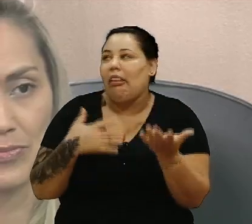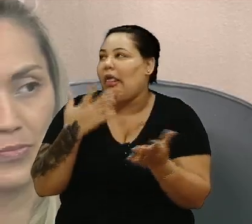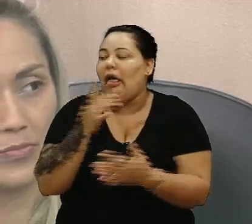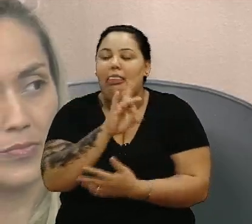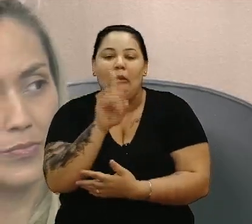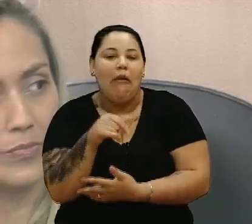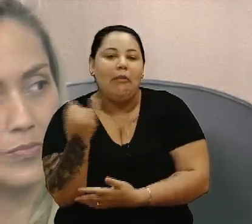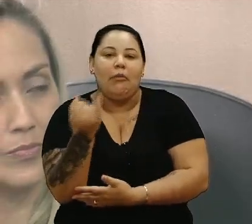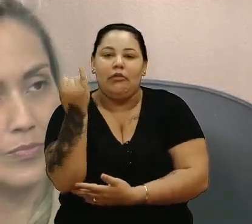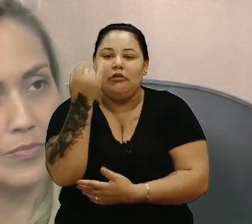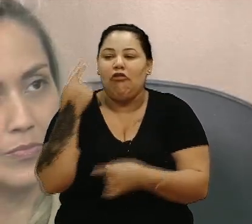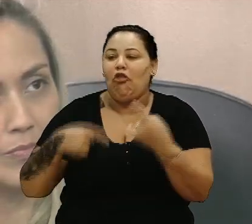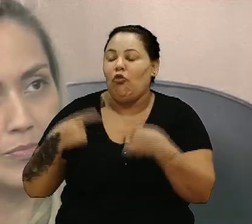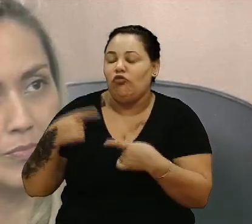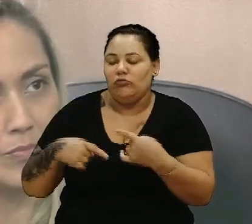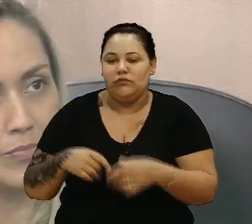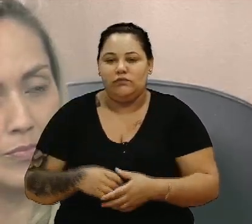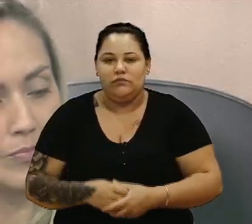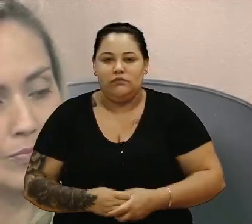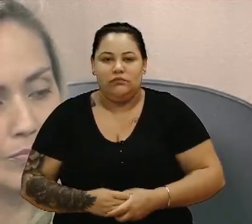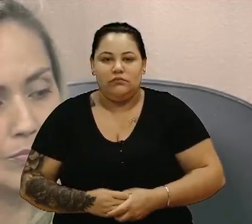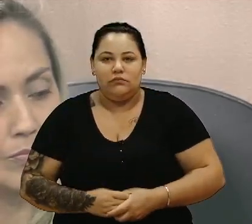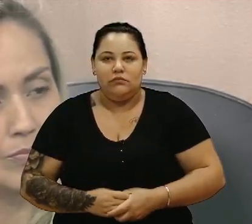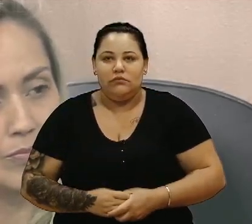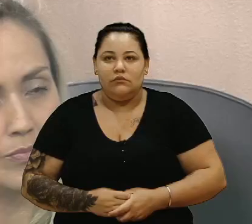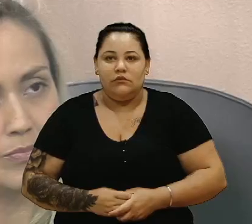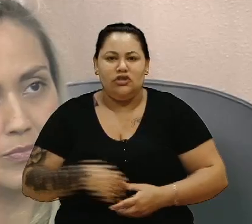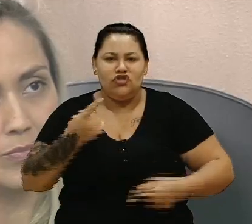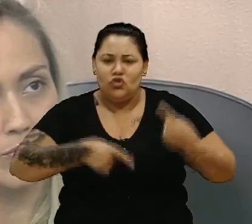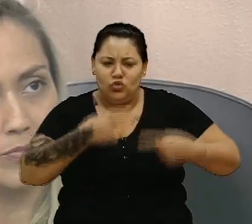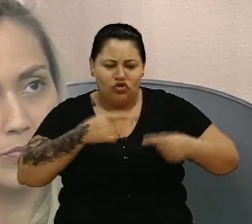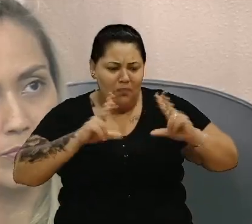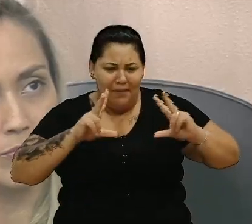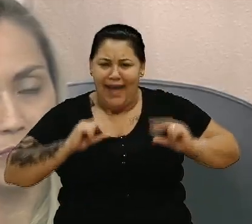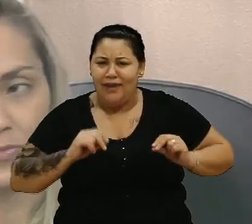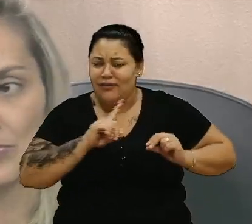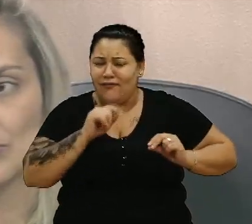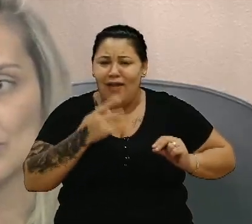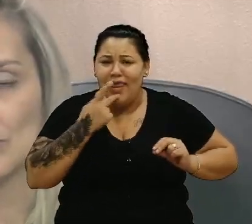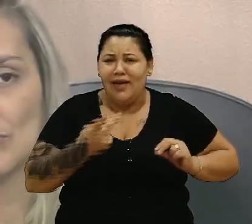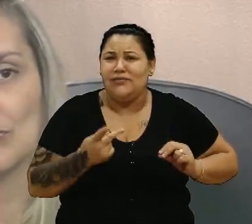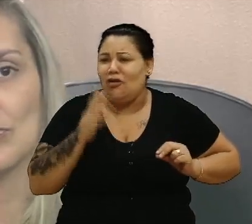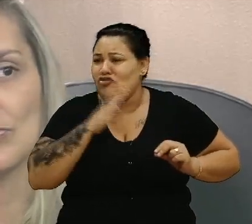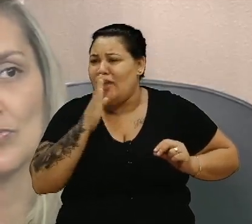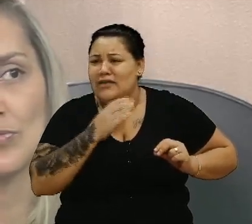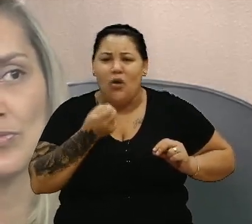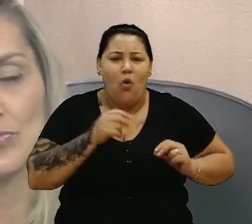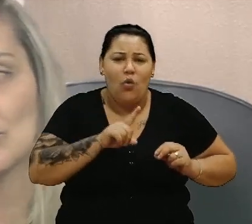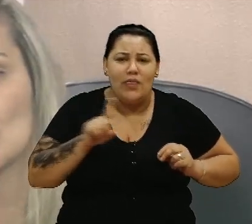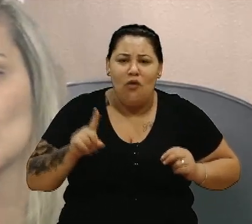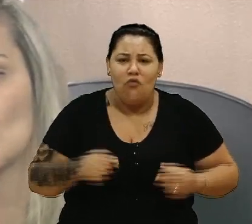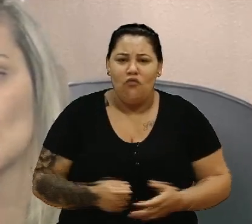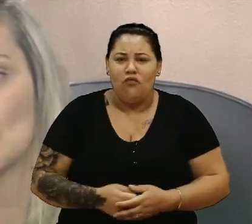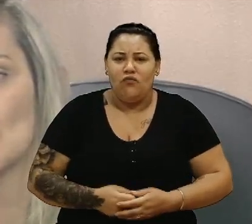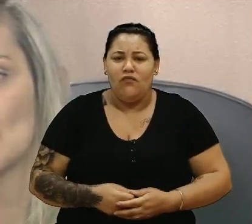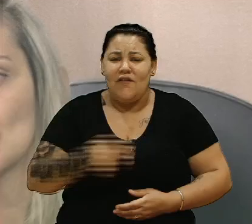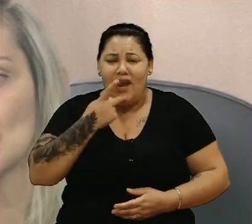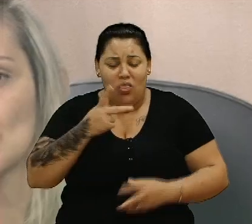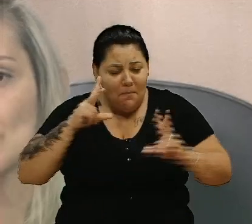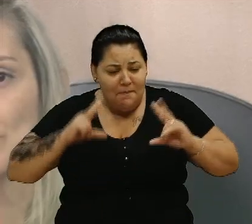importante discutir. Discute o mérito, não fica discutindo o regime de urgência. Vamos para o mérito.